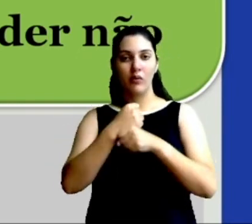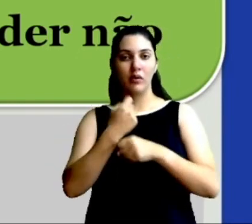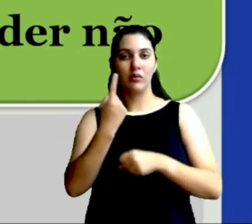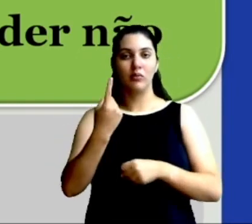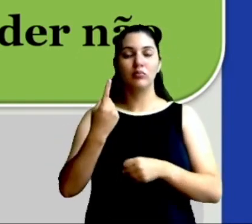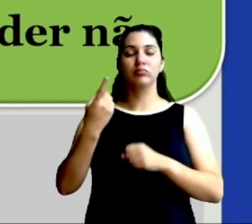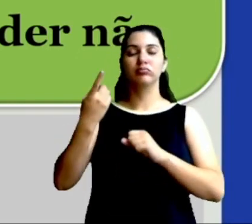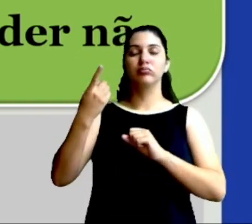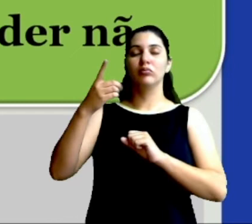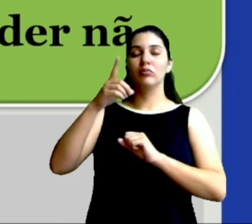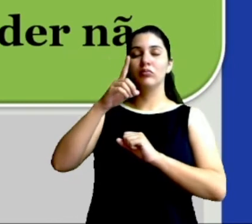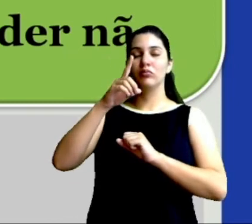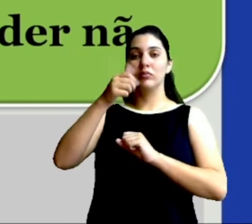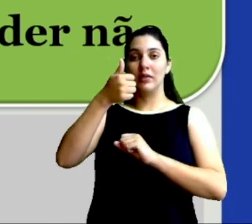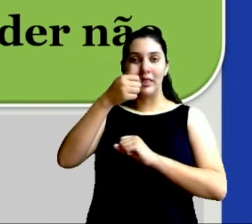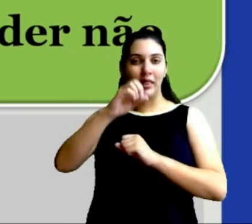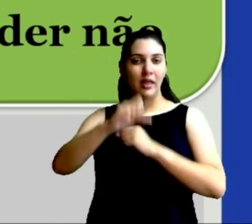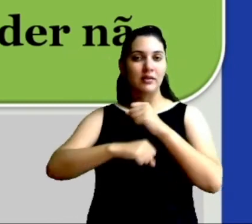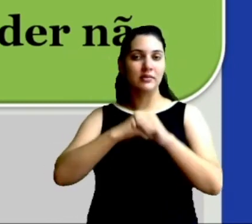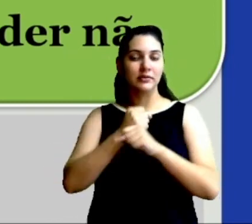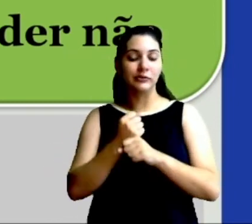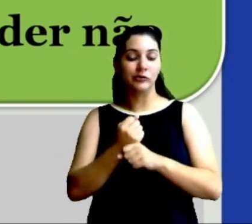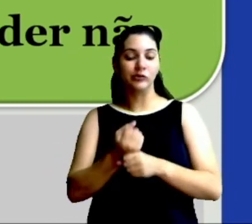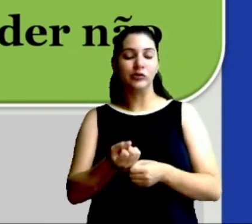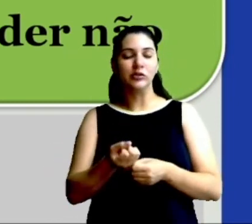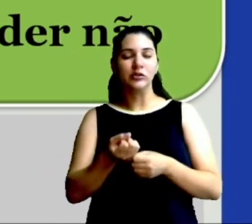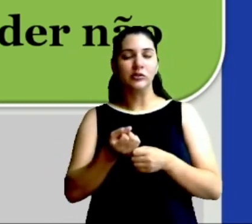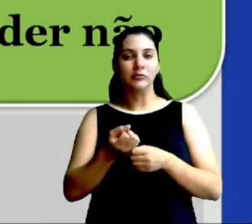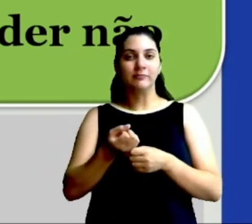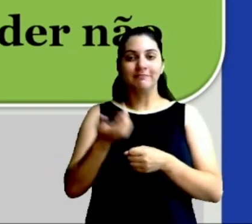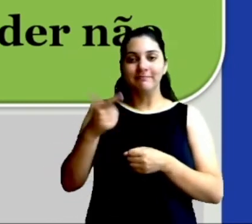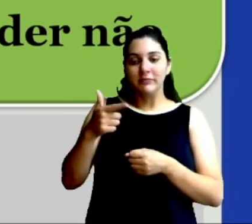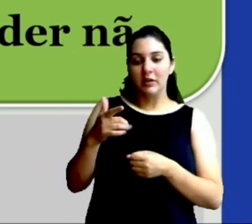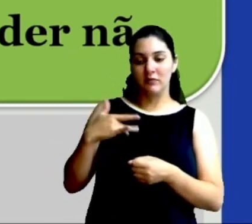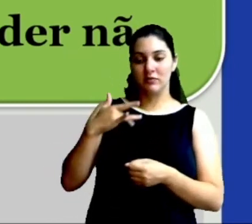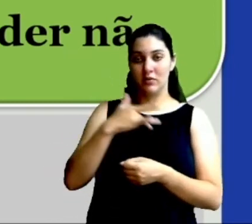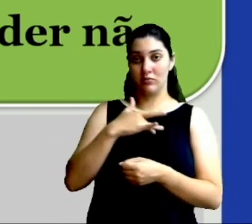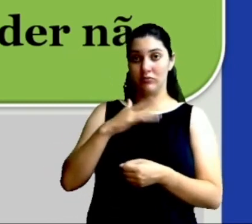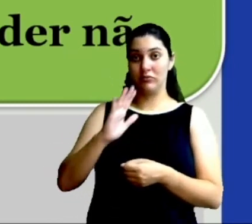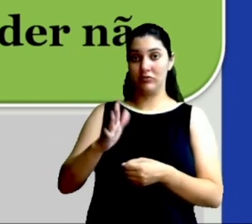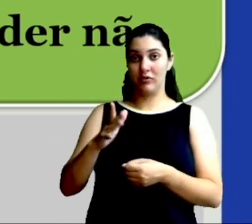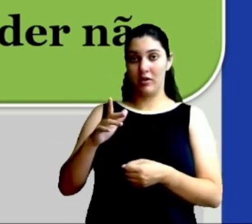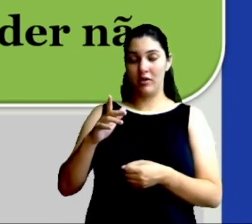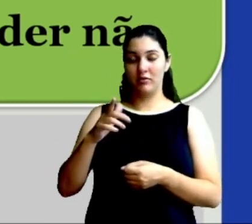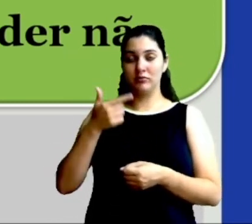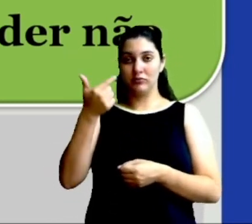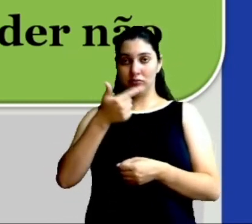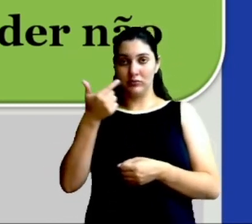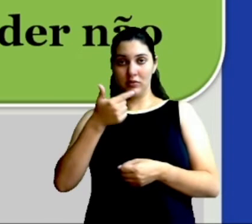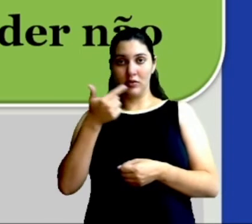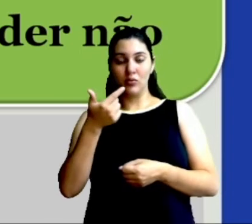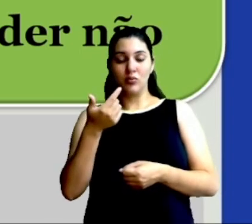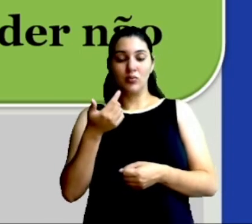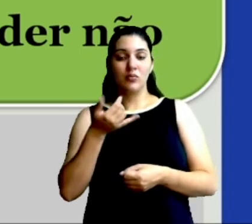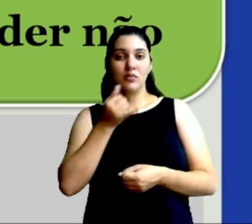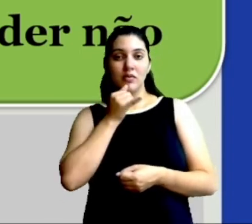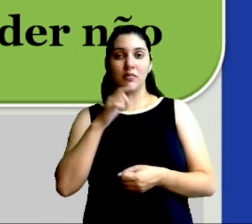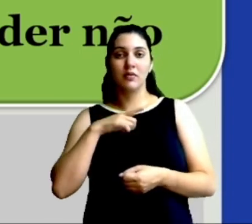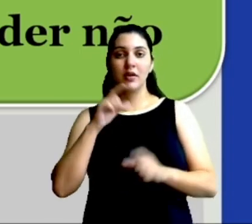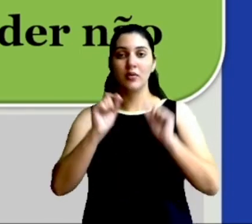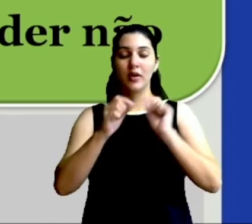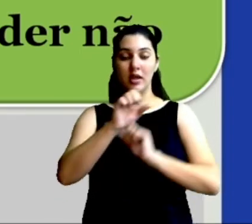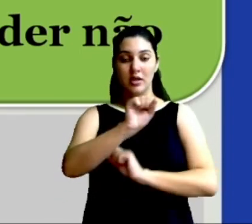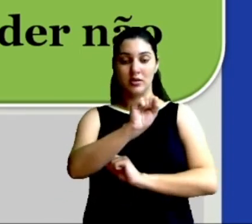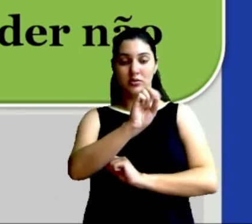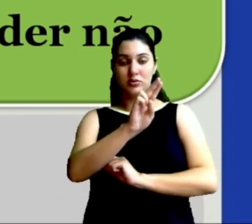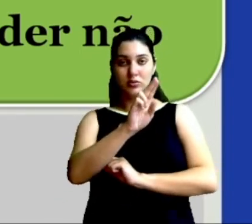não supriu a saúde. Já no segundo exemplo, eu tenho supriram. Então, o que é que acontece isso